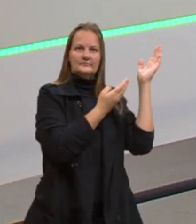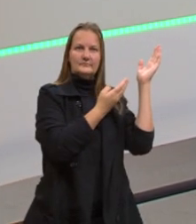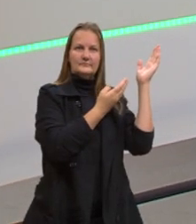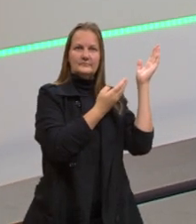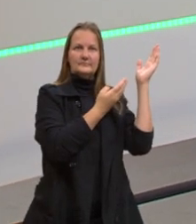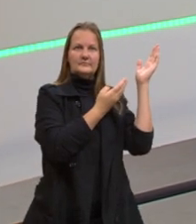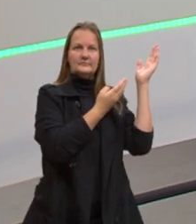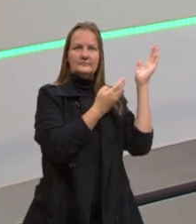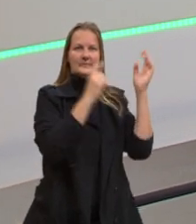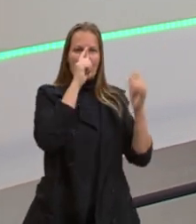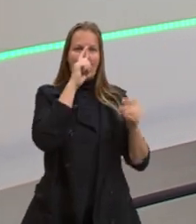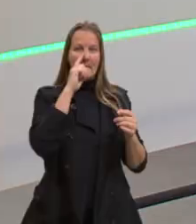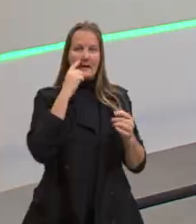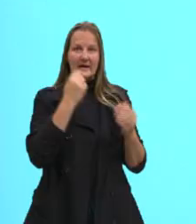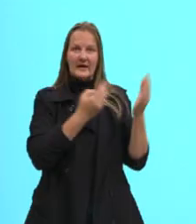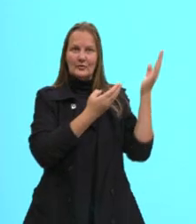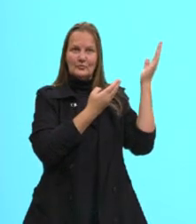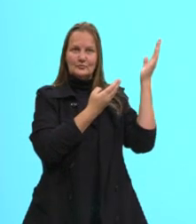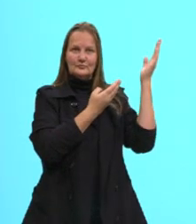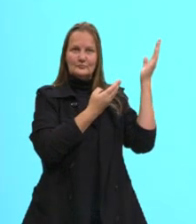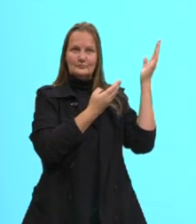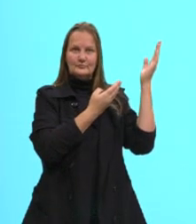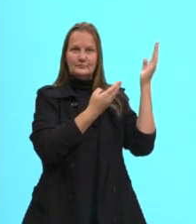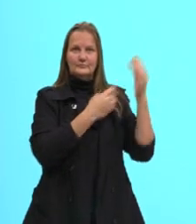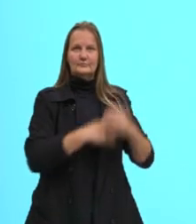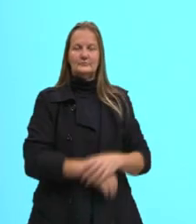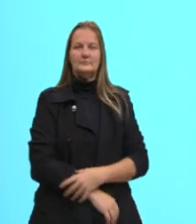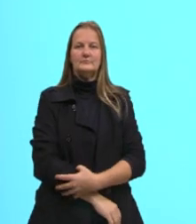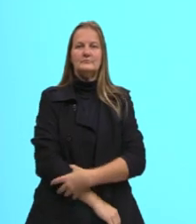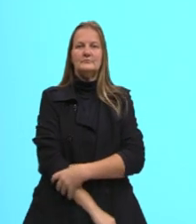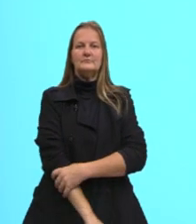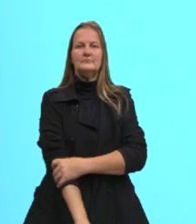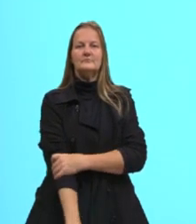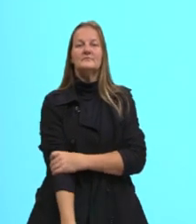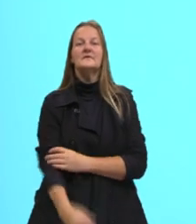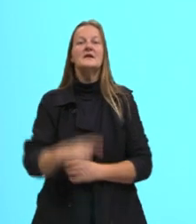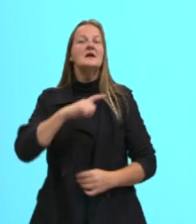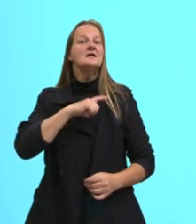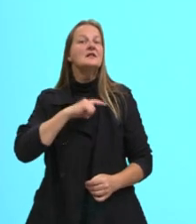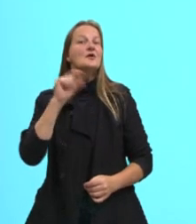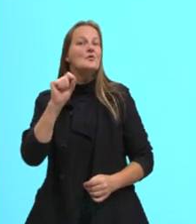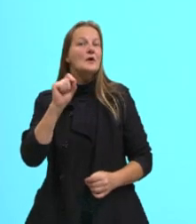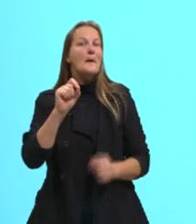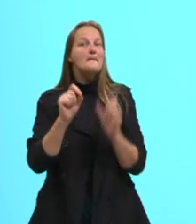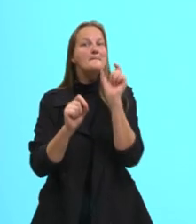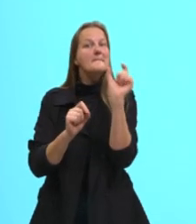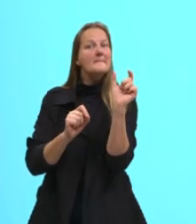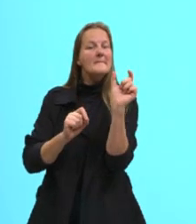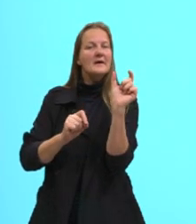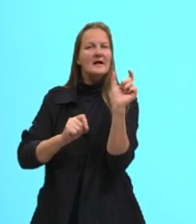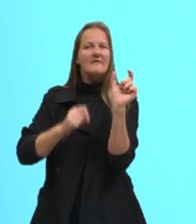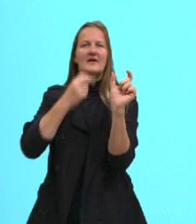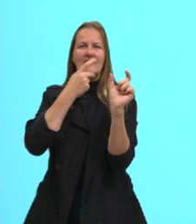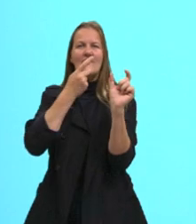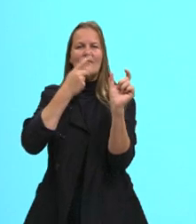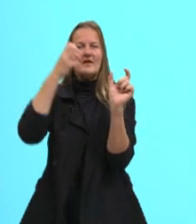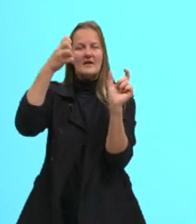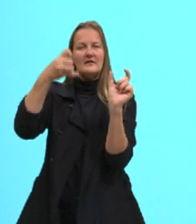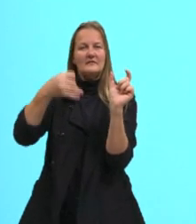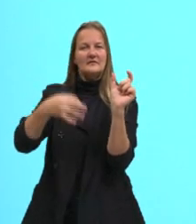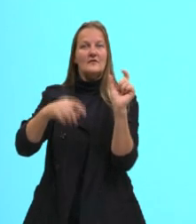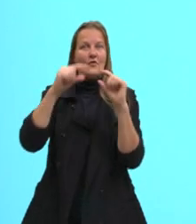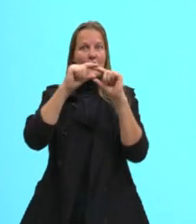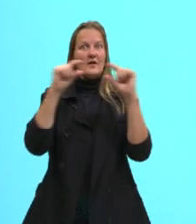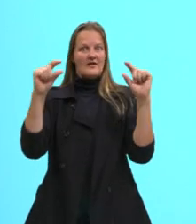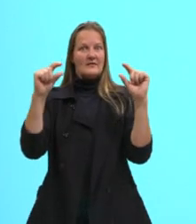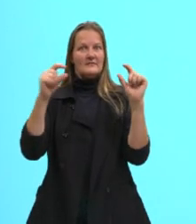texto amarelo de fundo amarelo certo onde eu tenho algumas palavras eu vou algumas sentenças